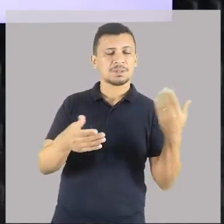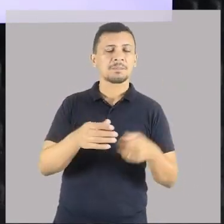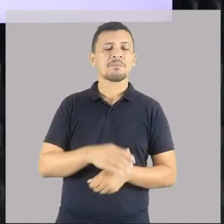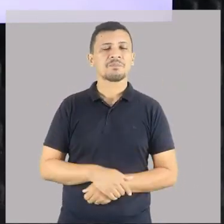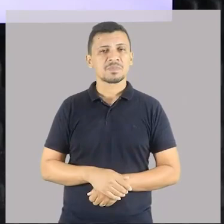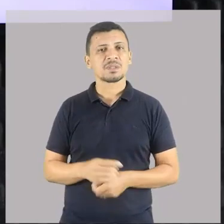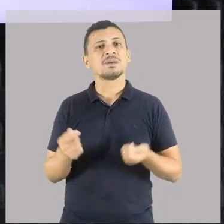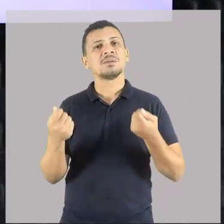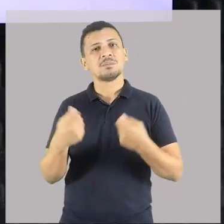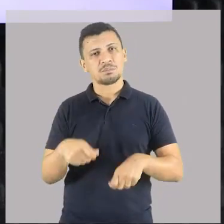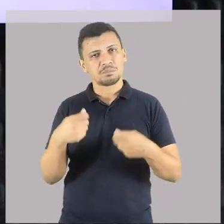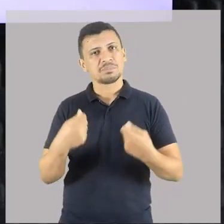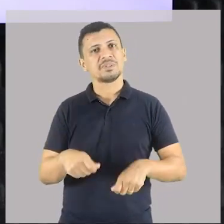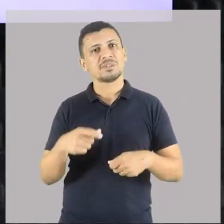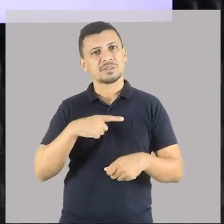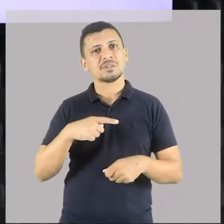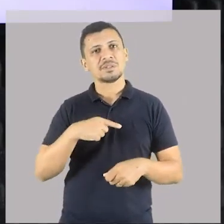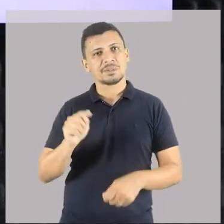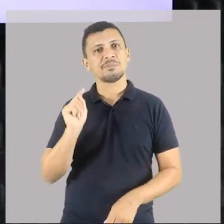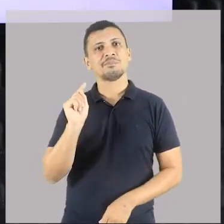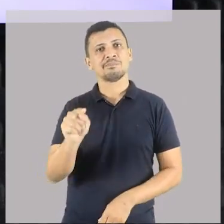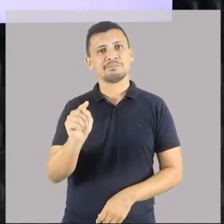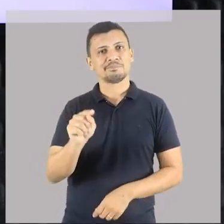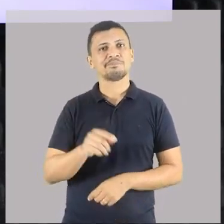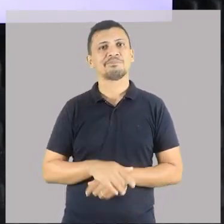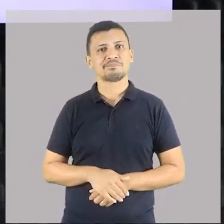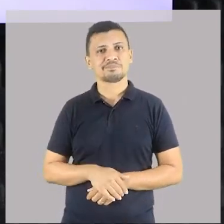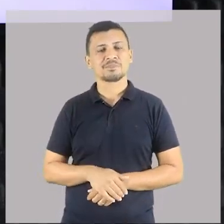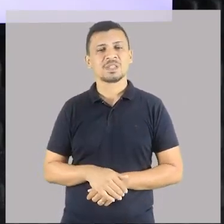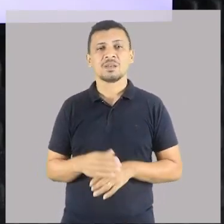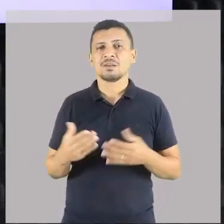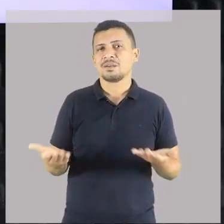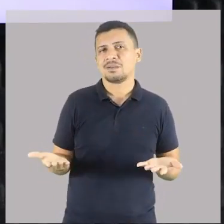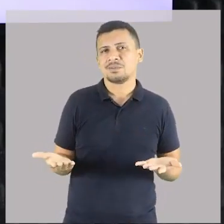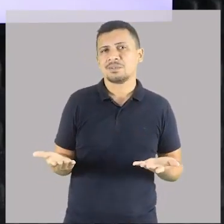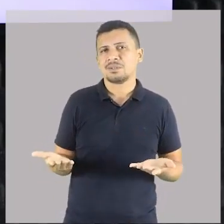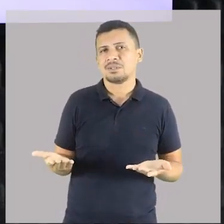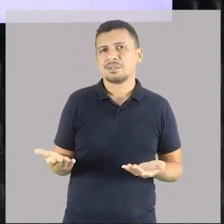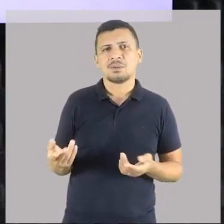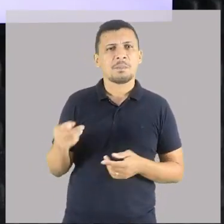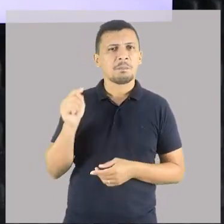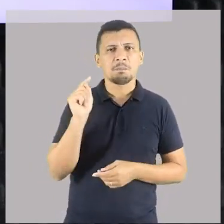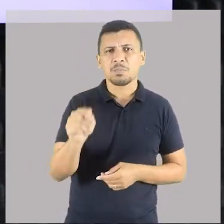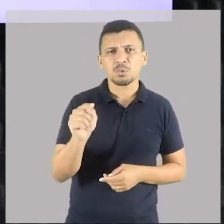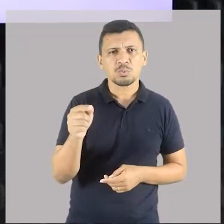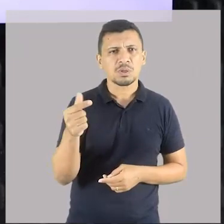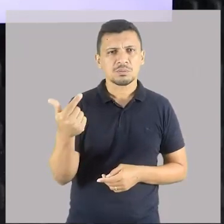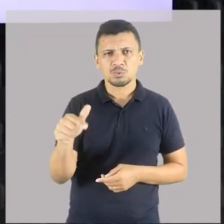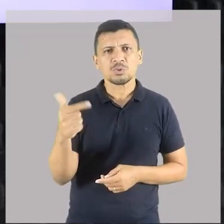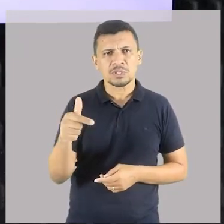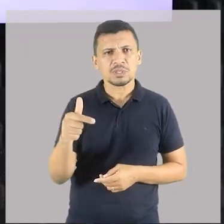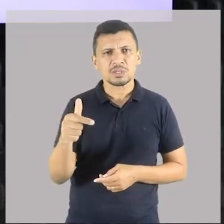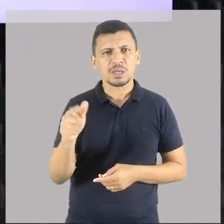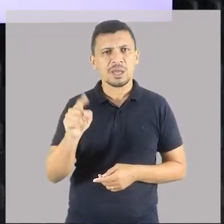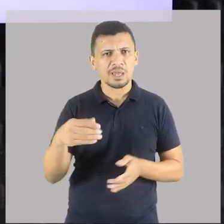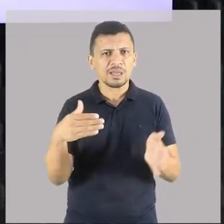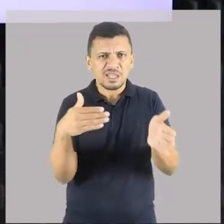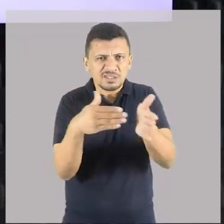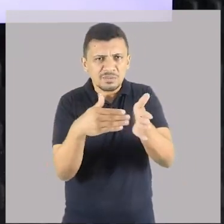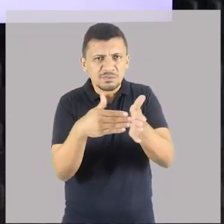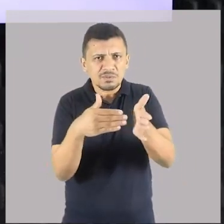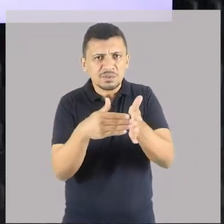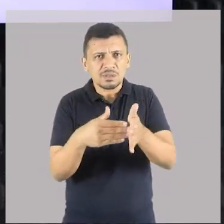ela necessariamente virá pontuada. Ah, Josefina, então, se não vier pontuada, ela é restritiva. E se